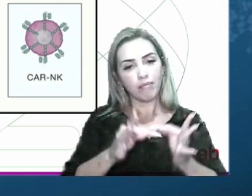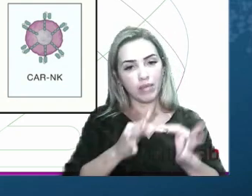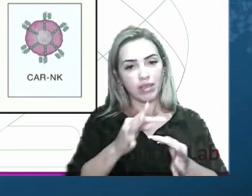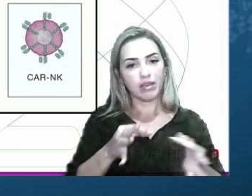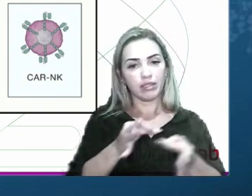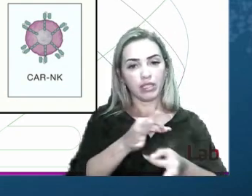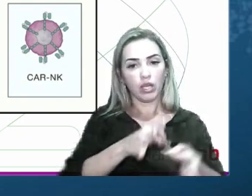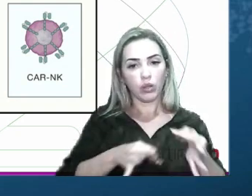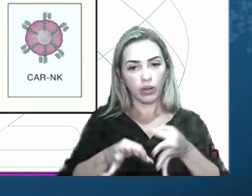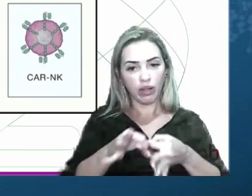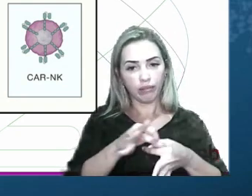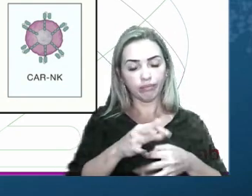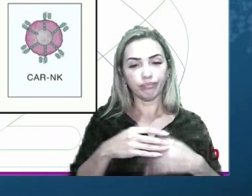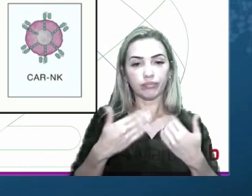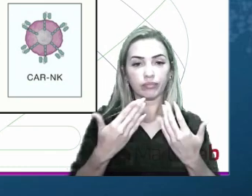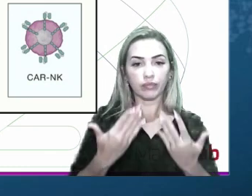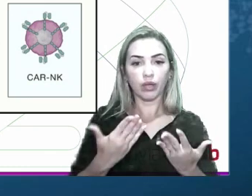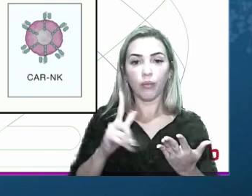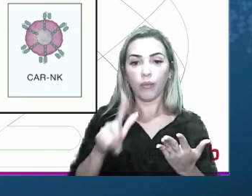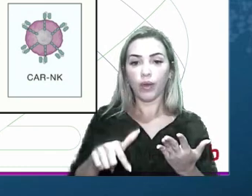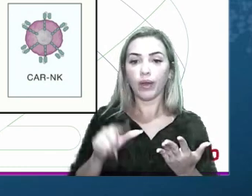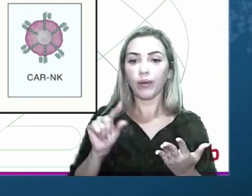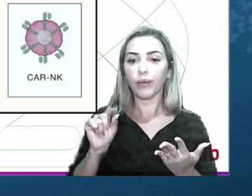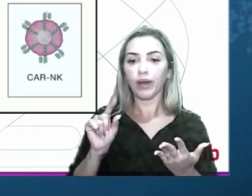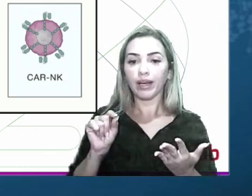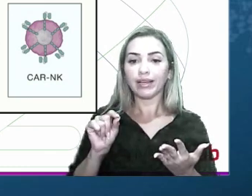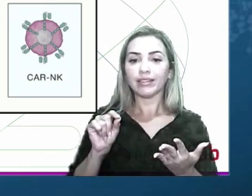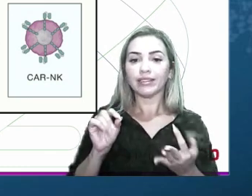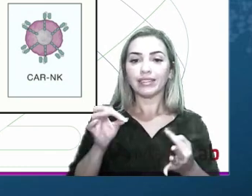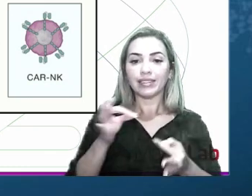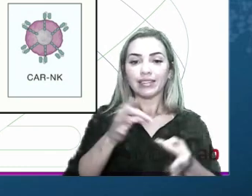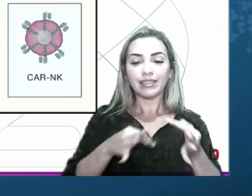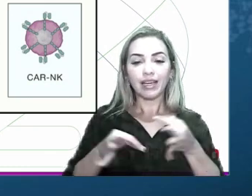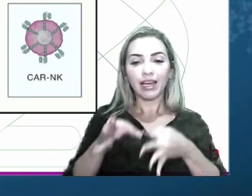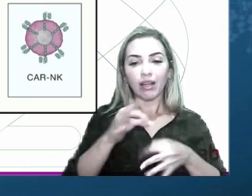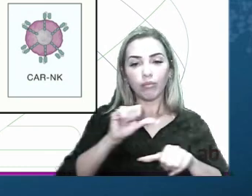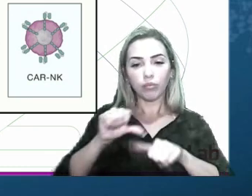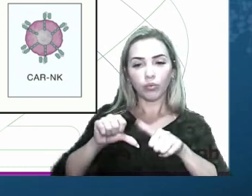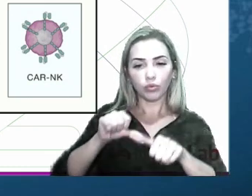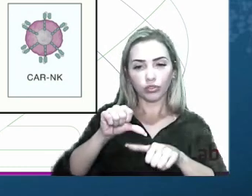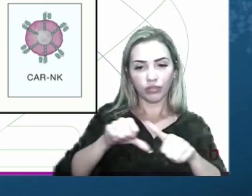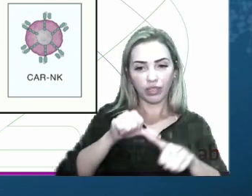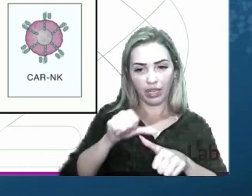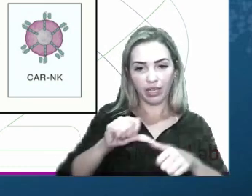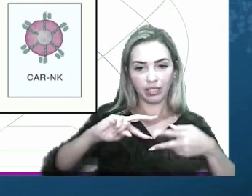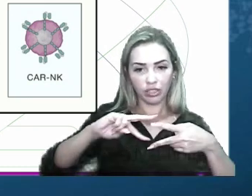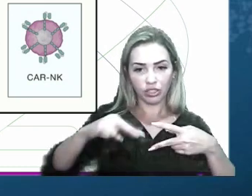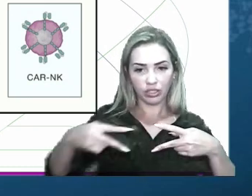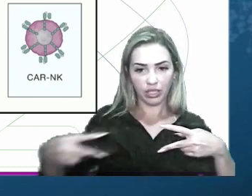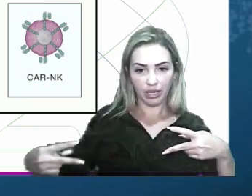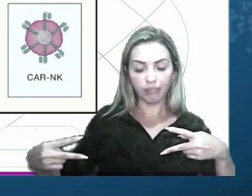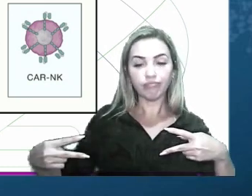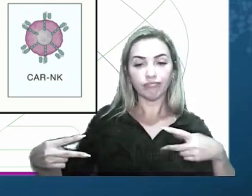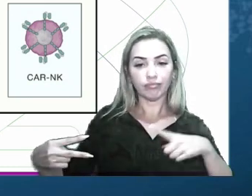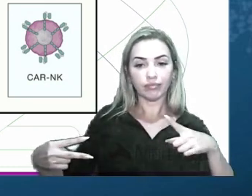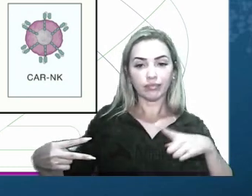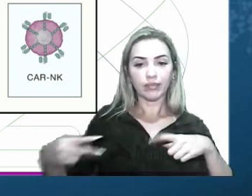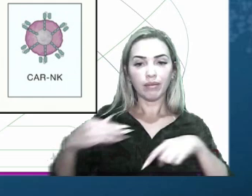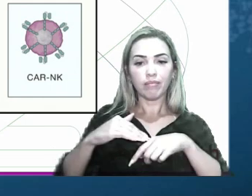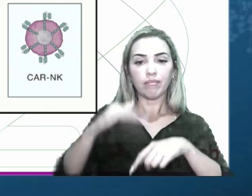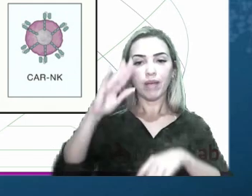celulares. Então, são células modificadas geneticamente, e a gente tem mais